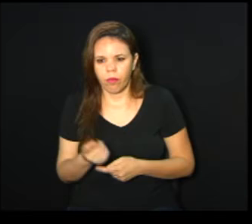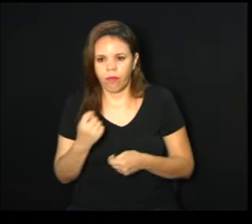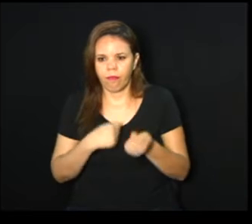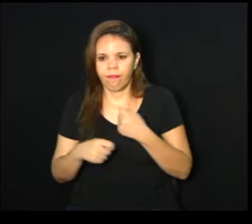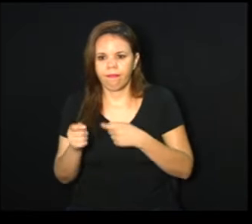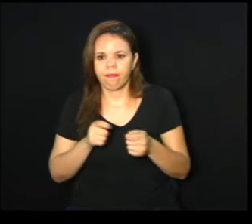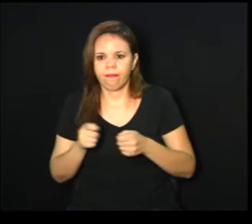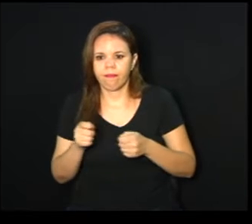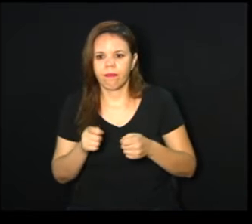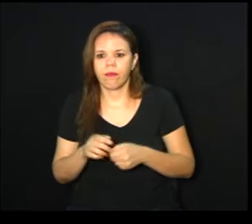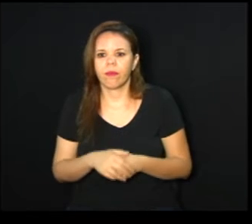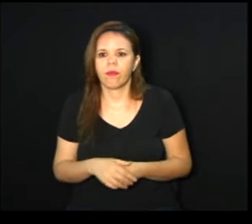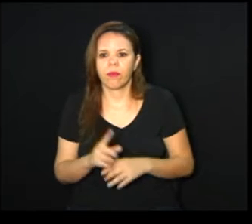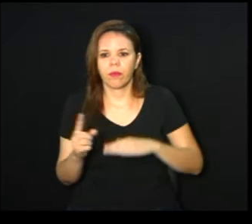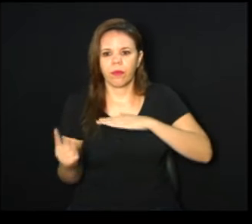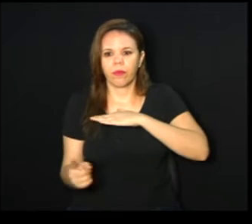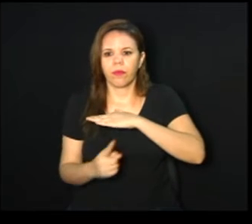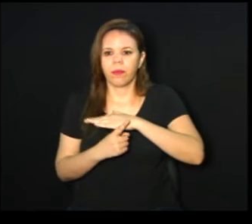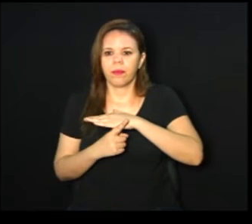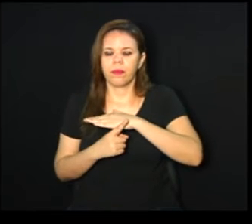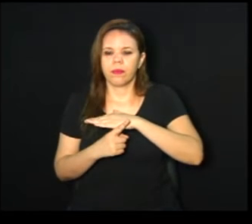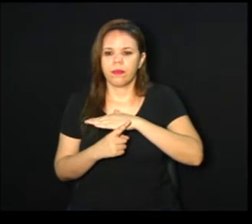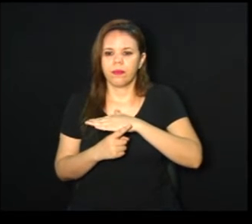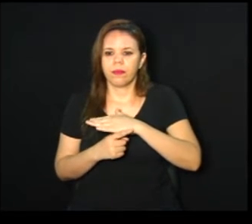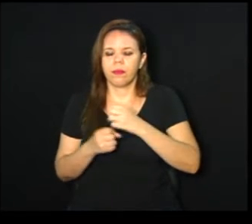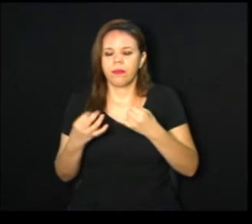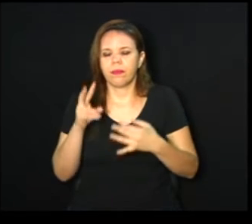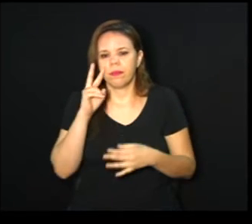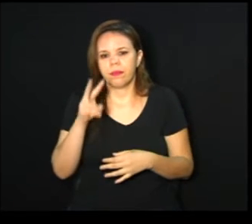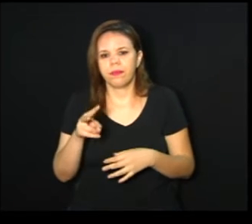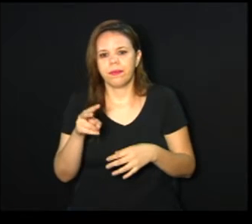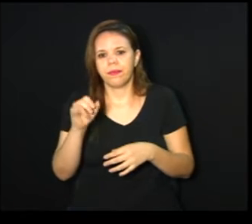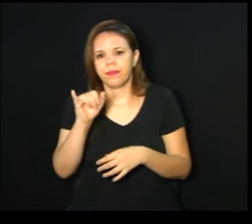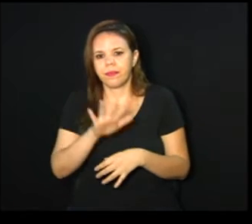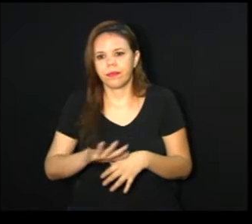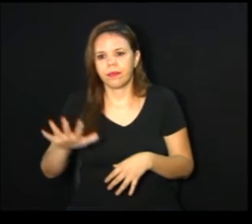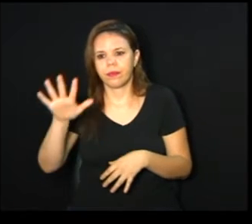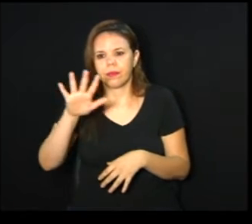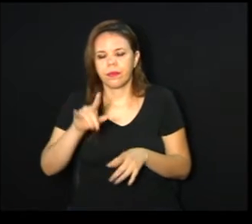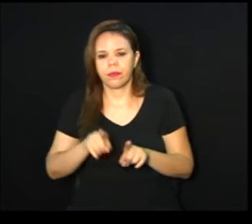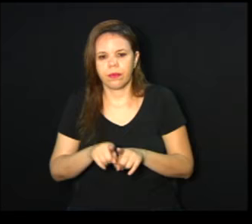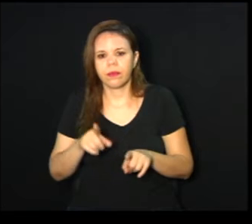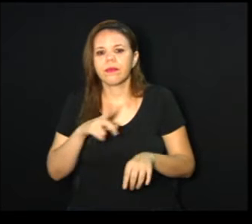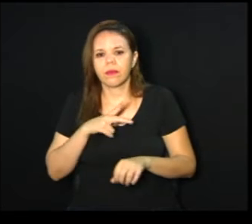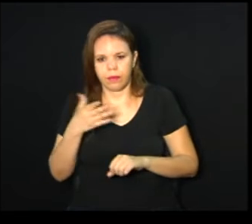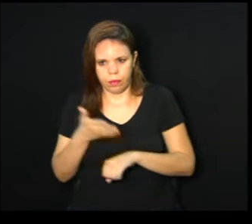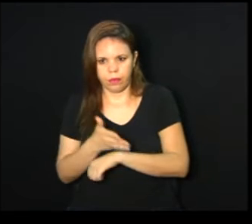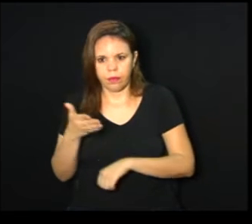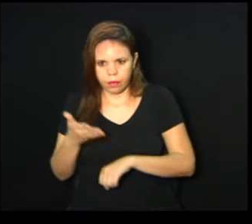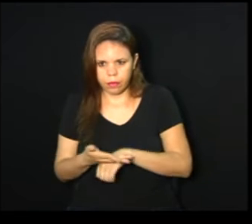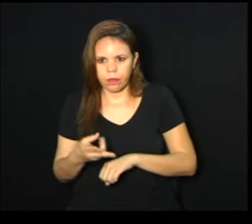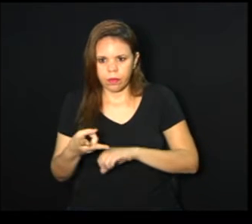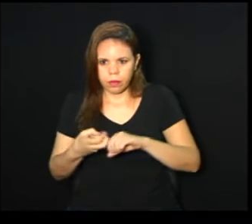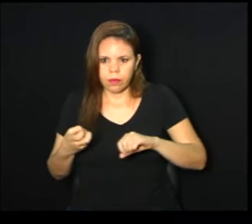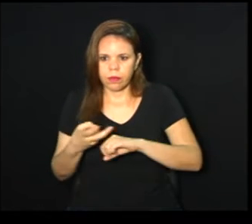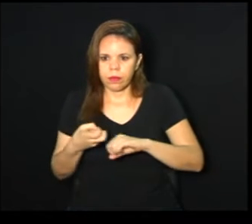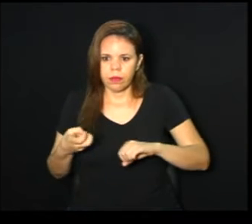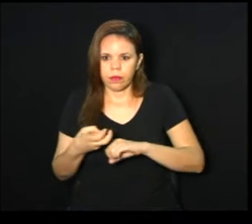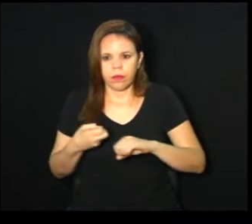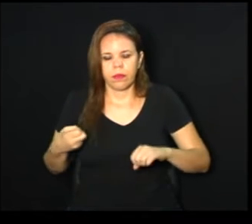econômico. Esses consumidores, como vocês podem ver na imagem, eles teriam acesso até aos aplicativos para ver o